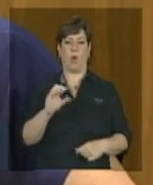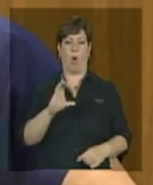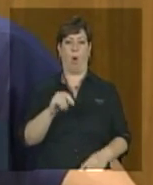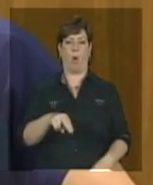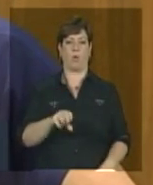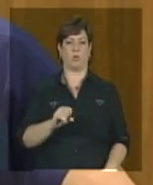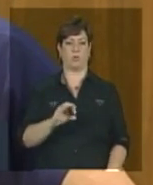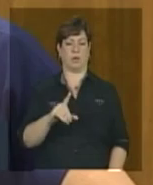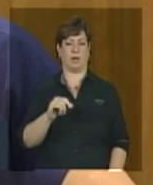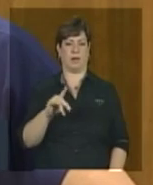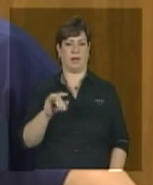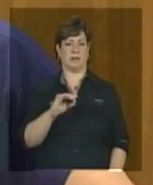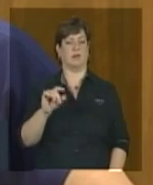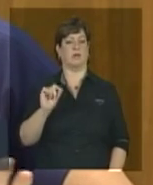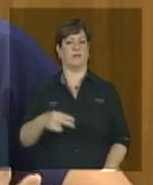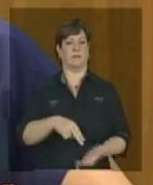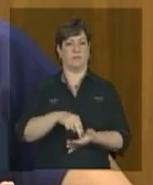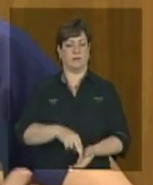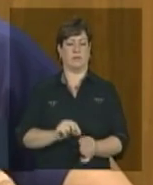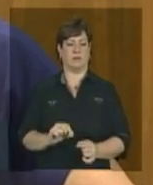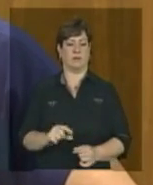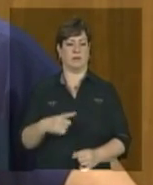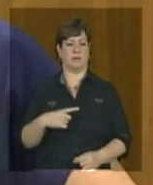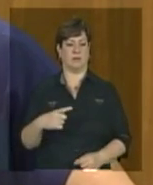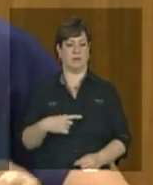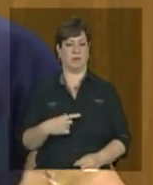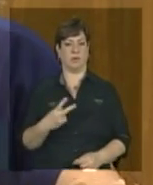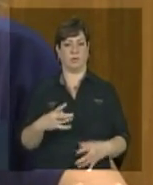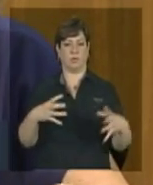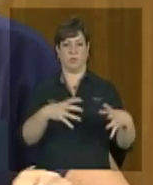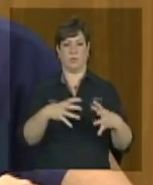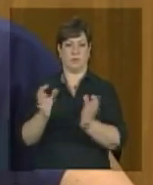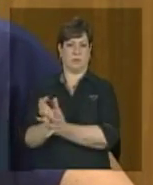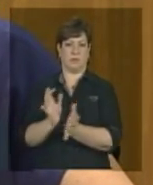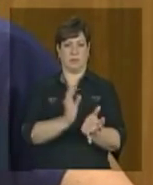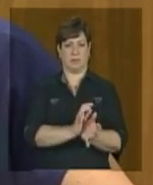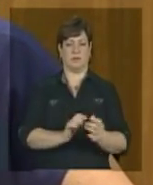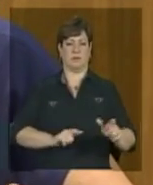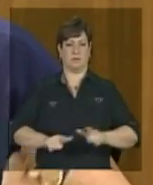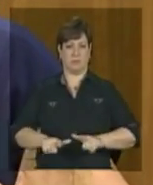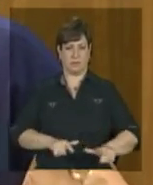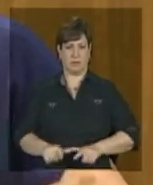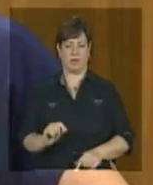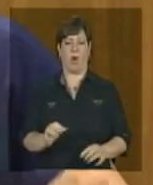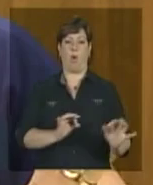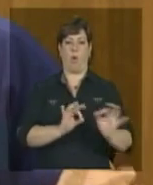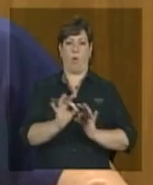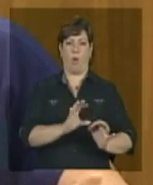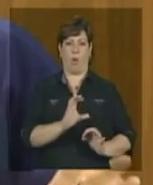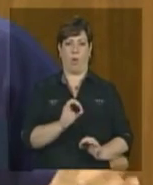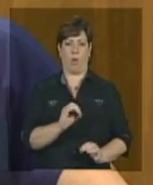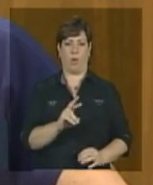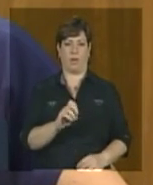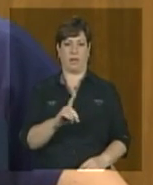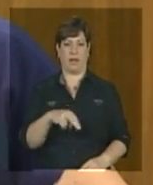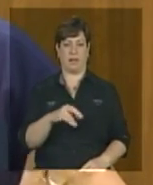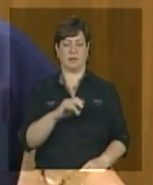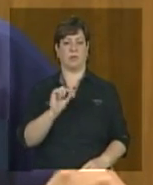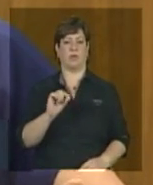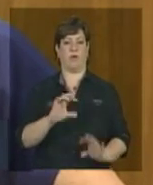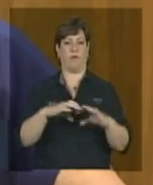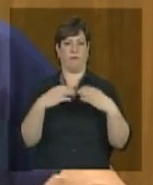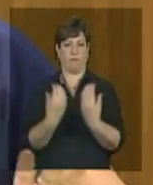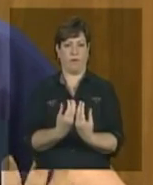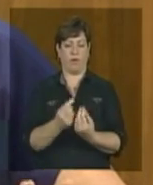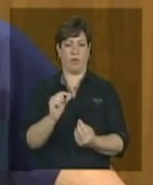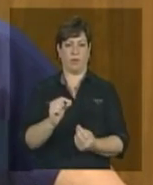consolidação nas duas vertentes de atuação, tanto na de coordenação em fóruns multilaterais